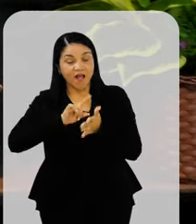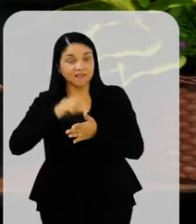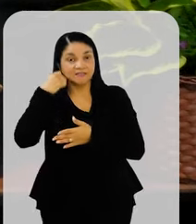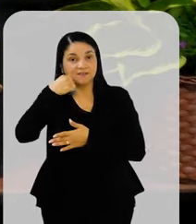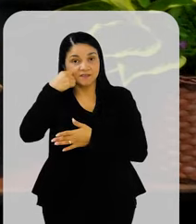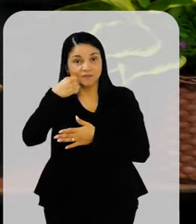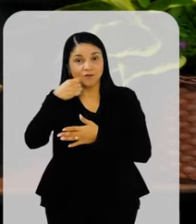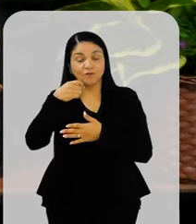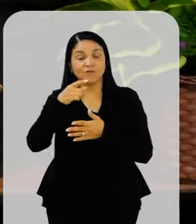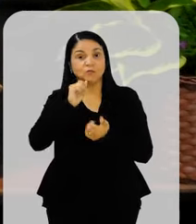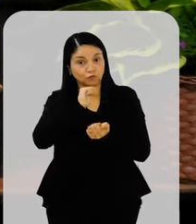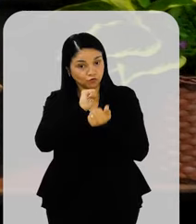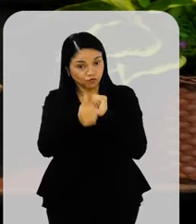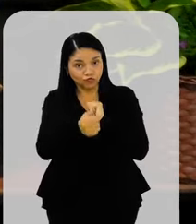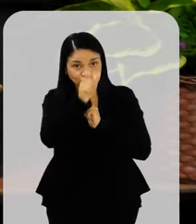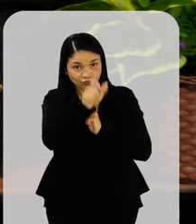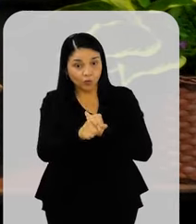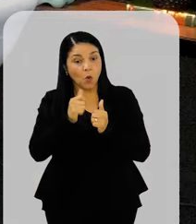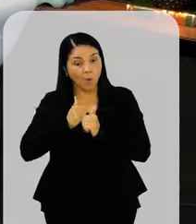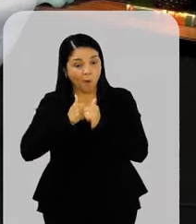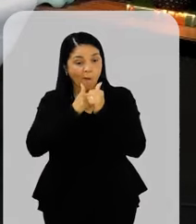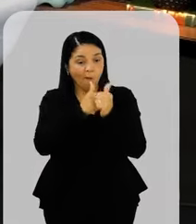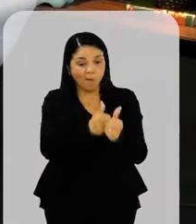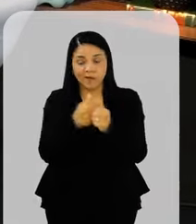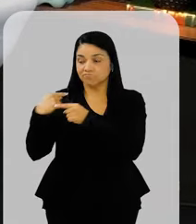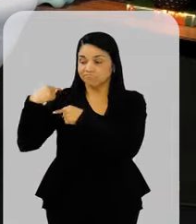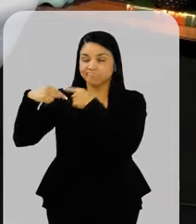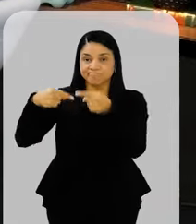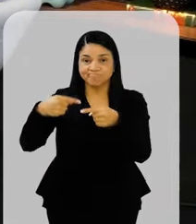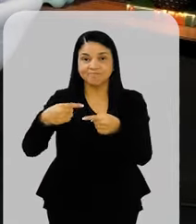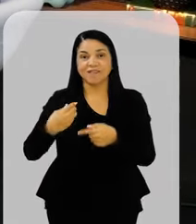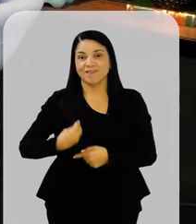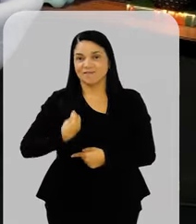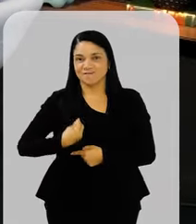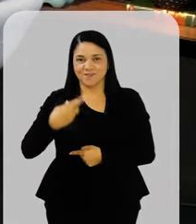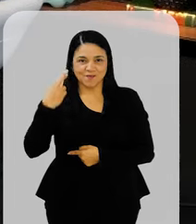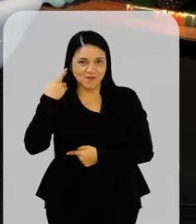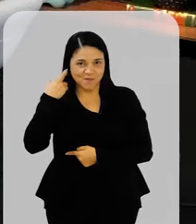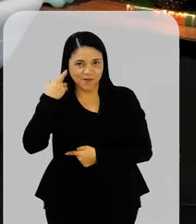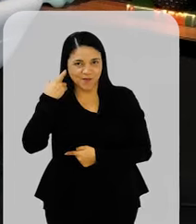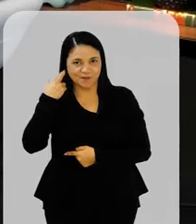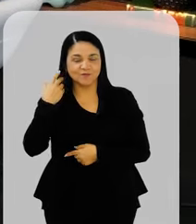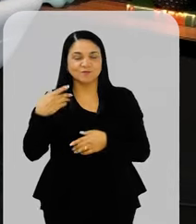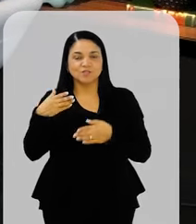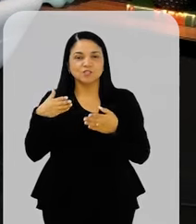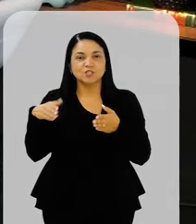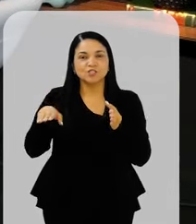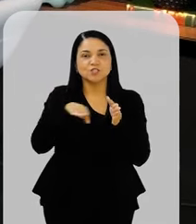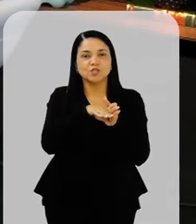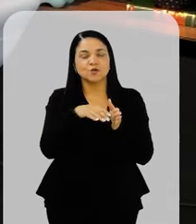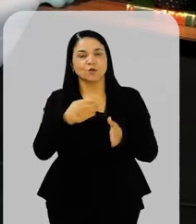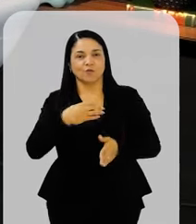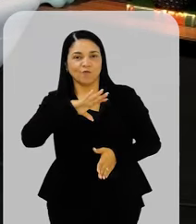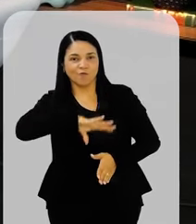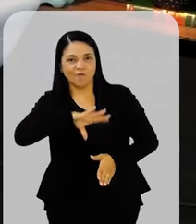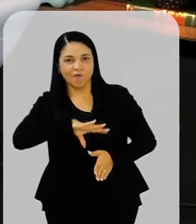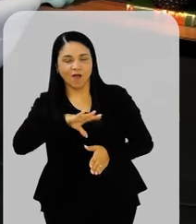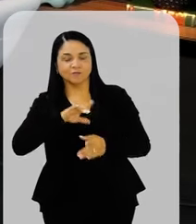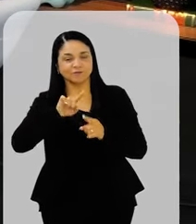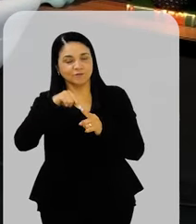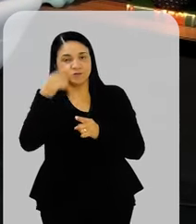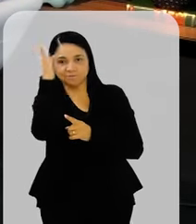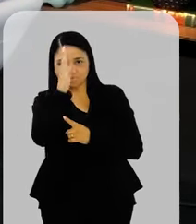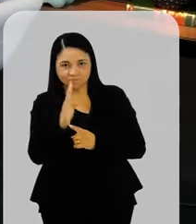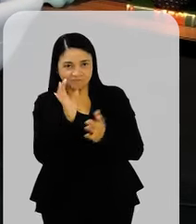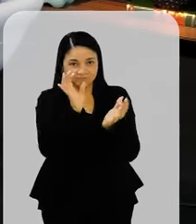Janeiro. Mas antes de ele ser senador, ele foi jogador de futebol. E eu acompanhei essa trajetória do Romário. Desde quando ele chegou no Vasco, foi